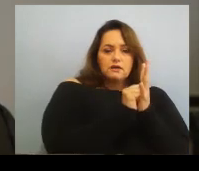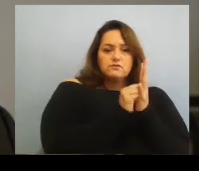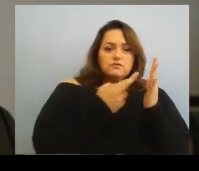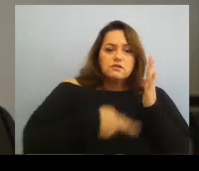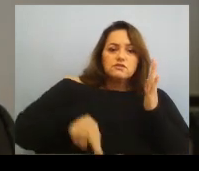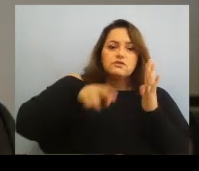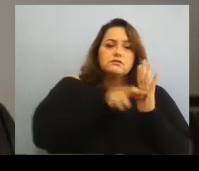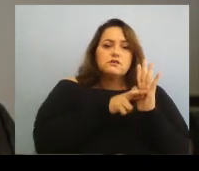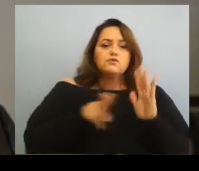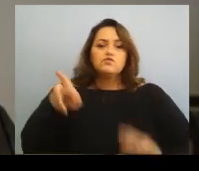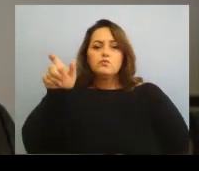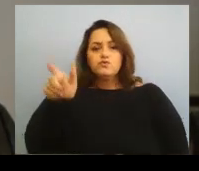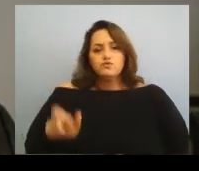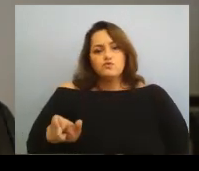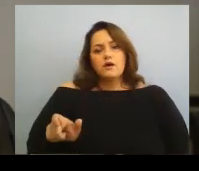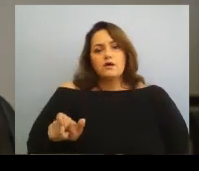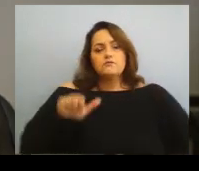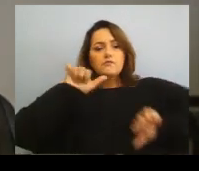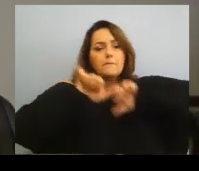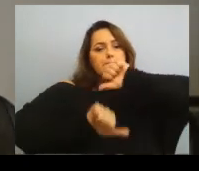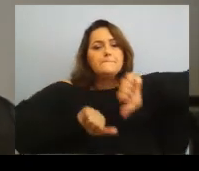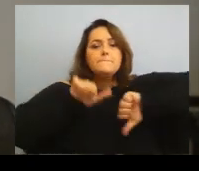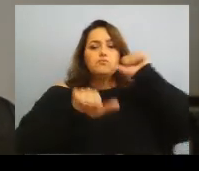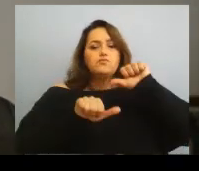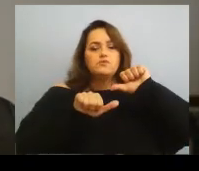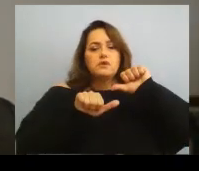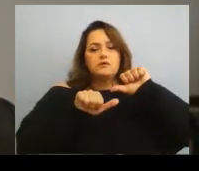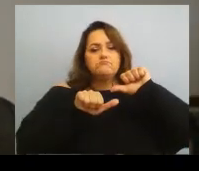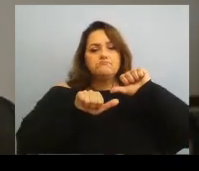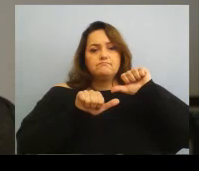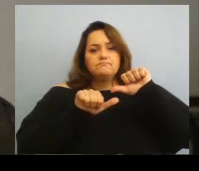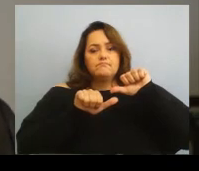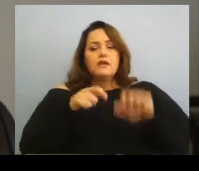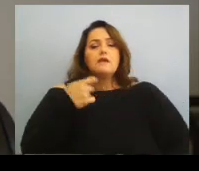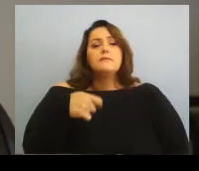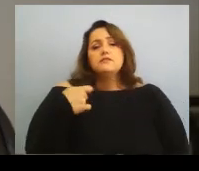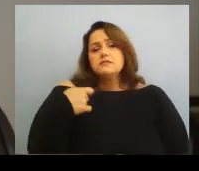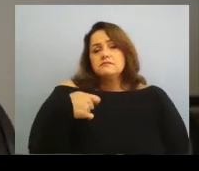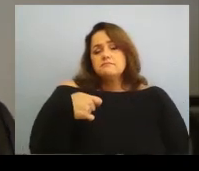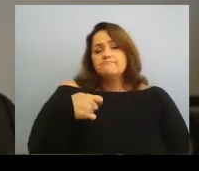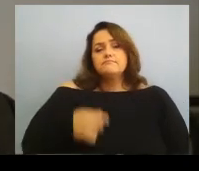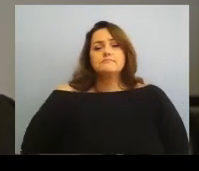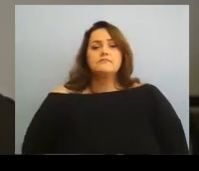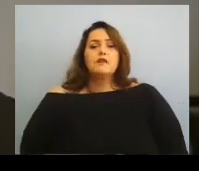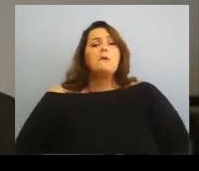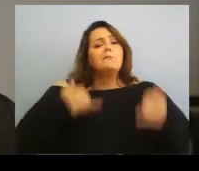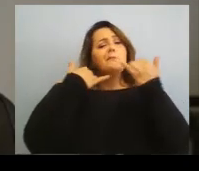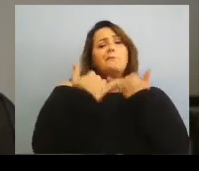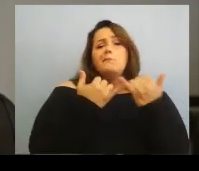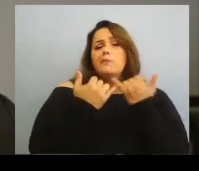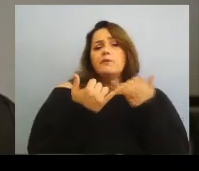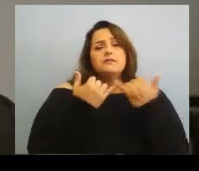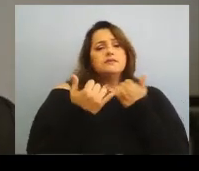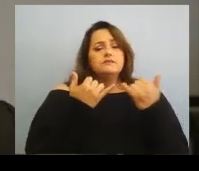como usuário e vai poder fazer alterações que sejam necessárias. Entre elas, por exemplo,